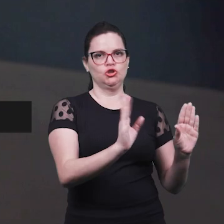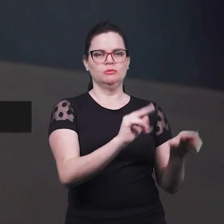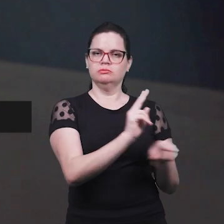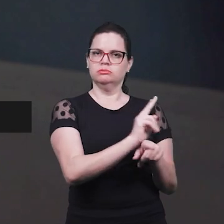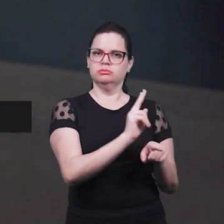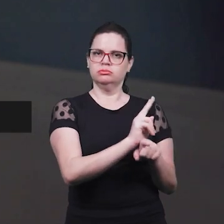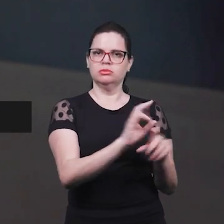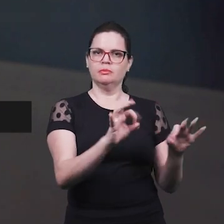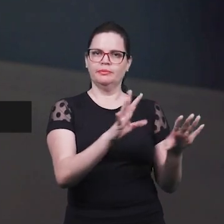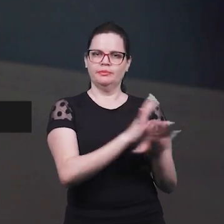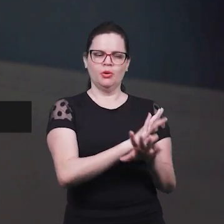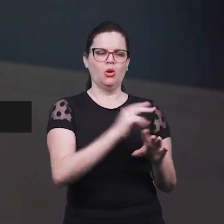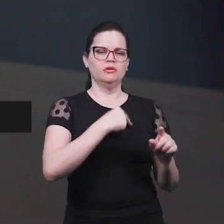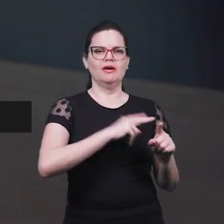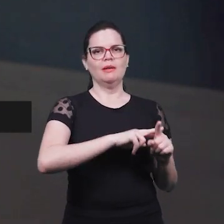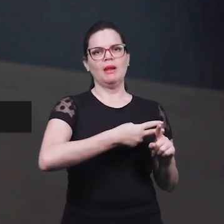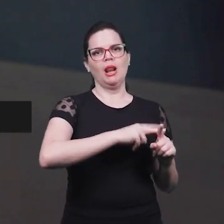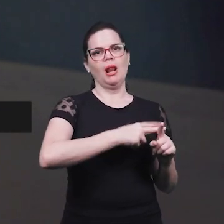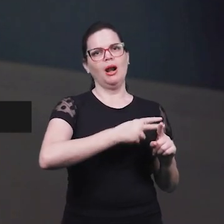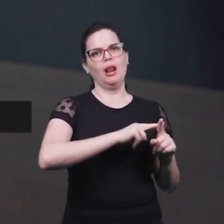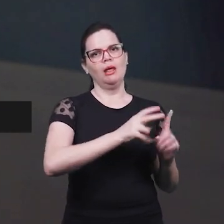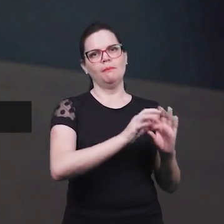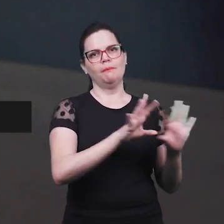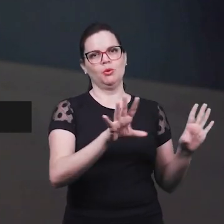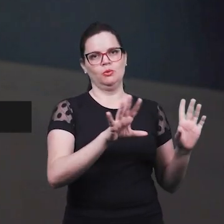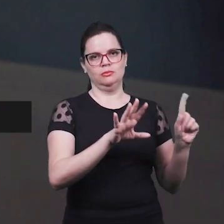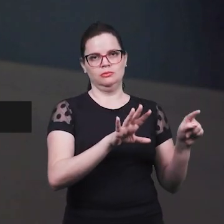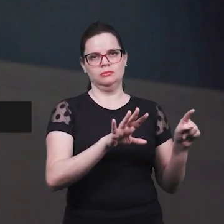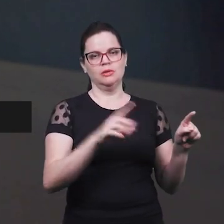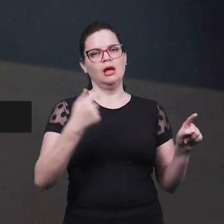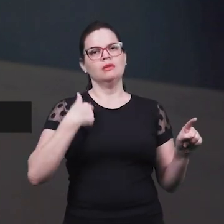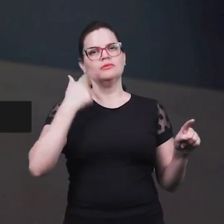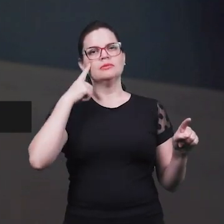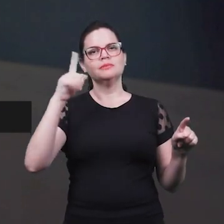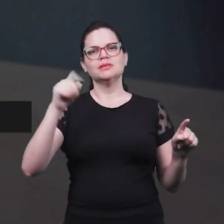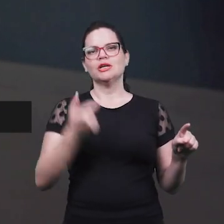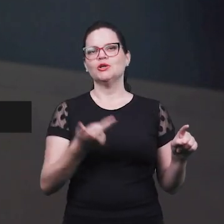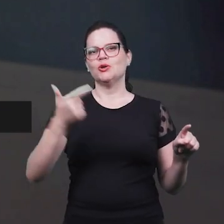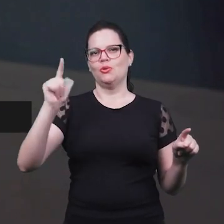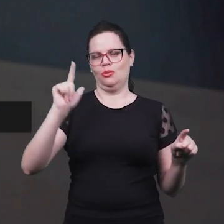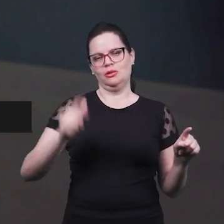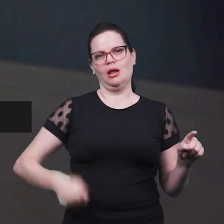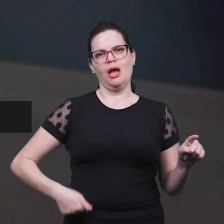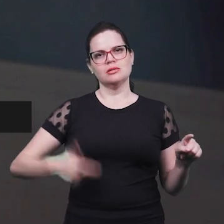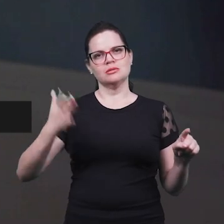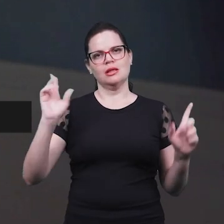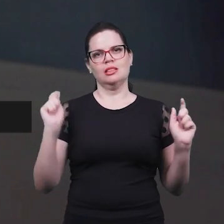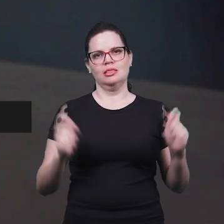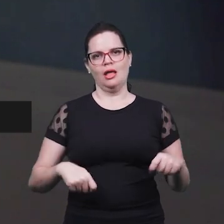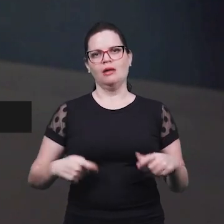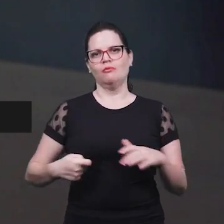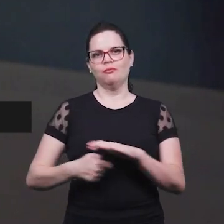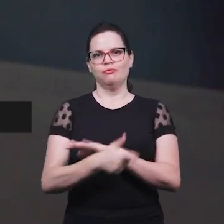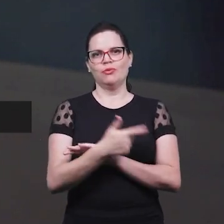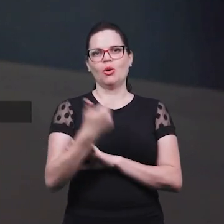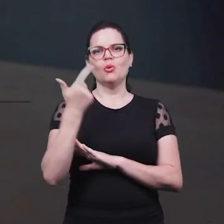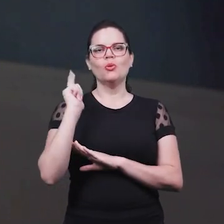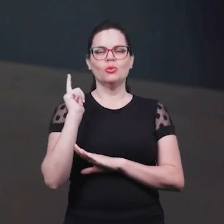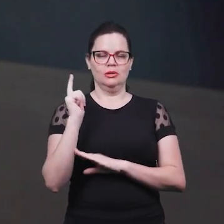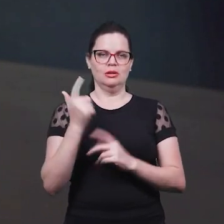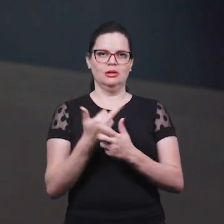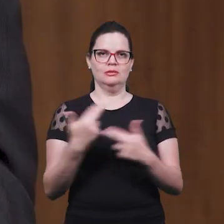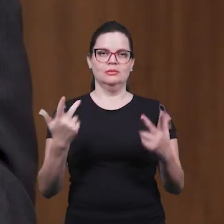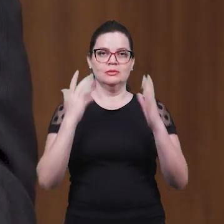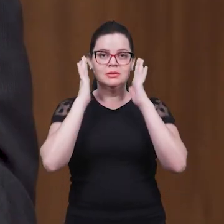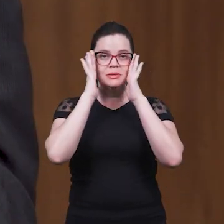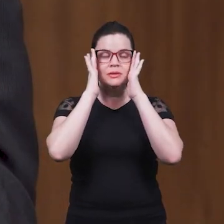as liquidez, com a disponibilidade que eu preciso, eu vou pensar então em outros investimentos, né, outras